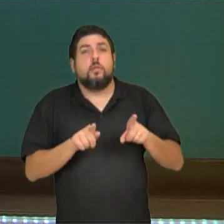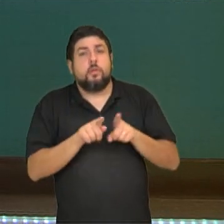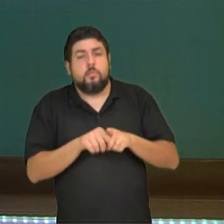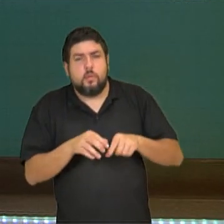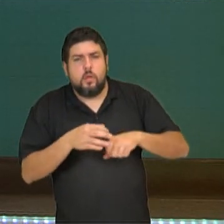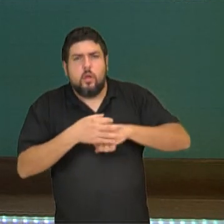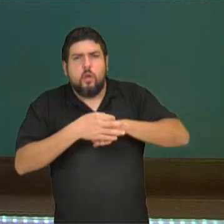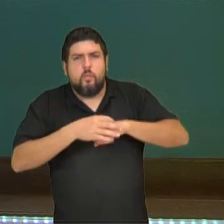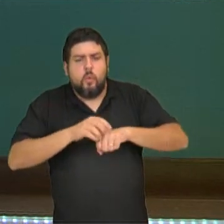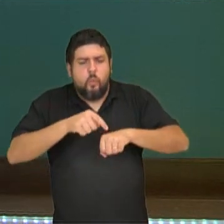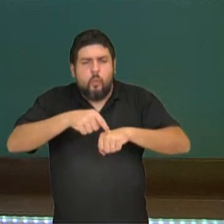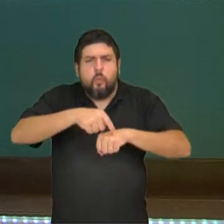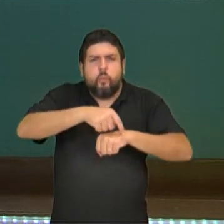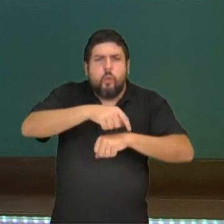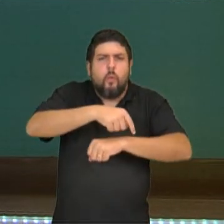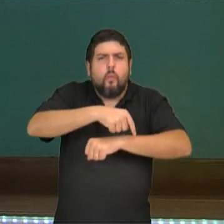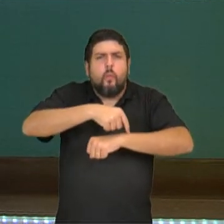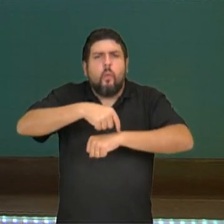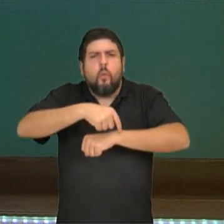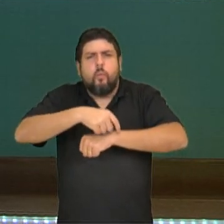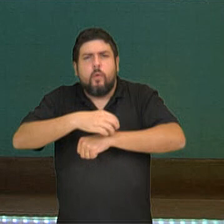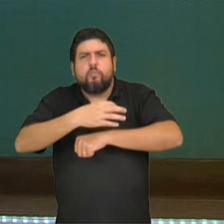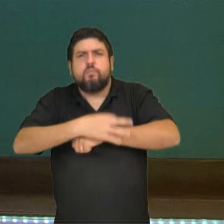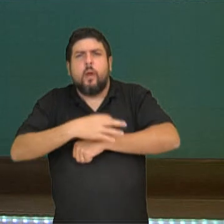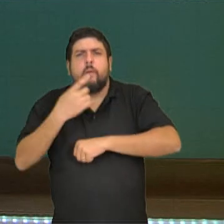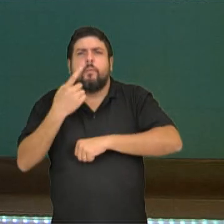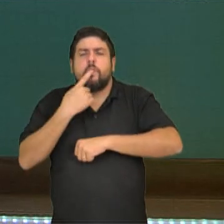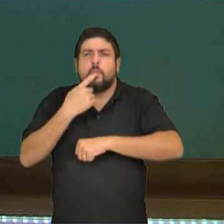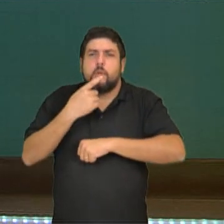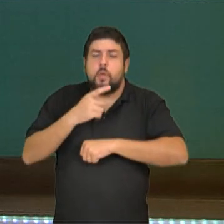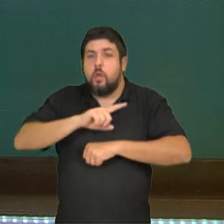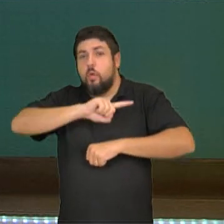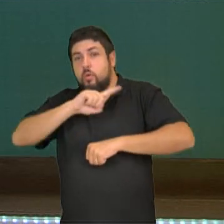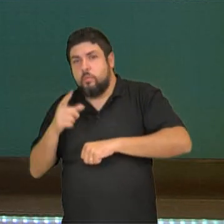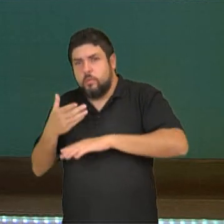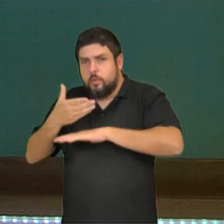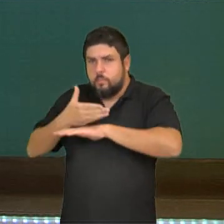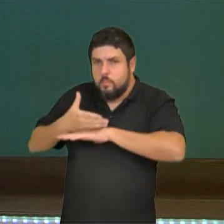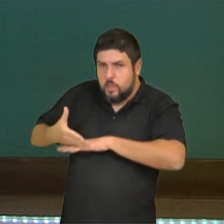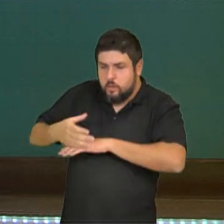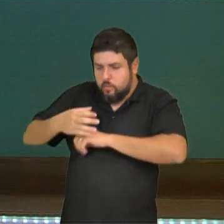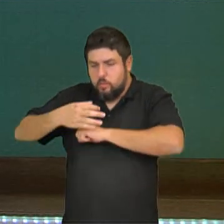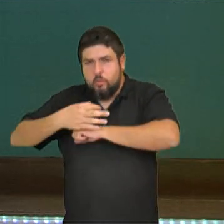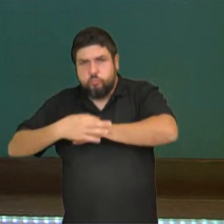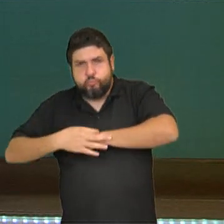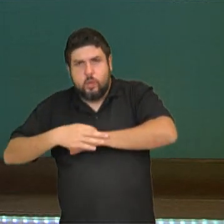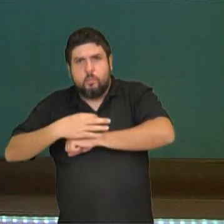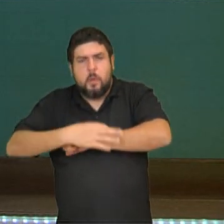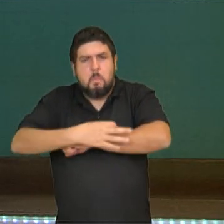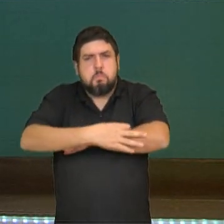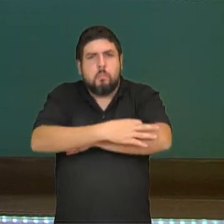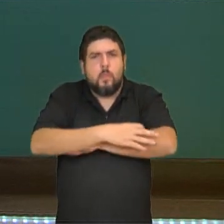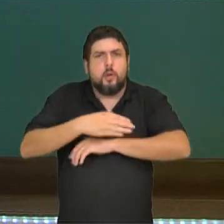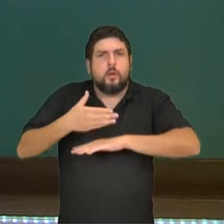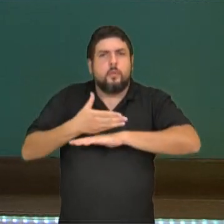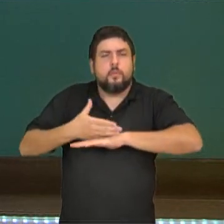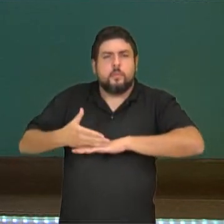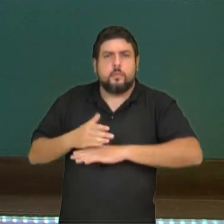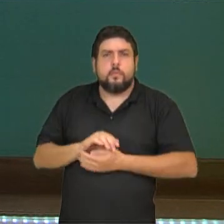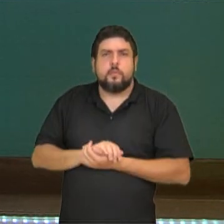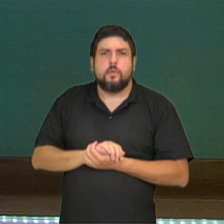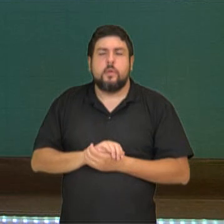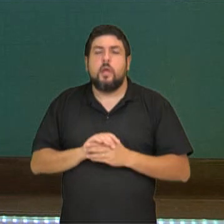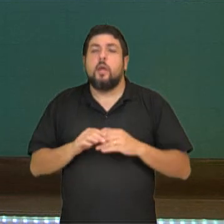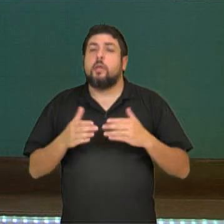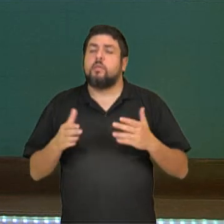é uma característica avermelhada, já no pano branco é a coloração branca. Então, vai depender do